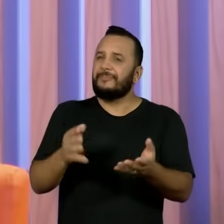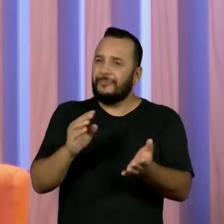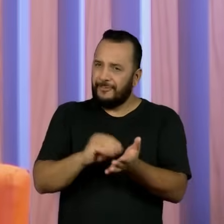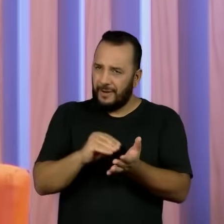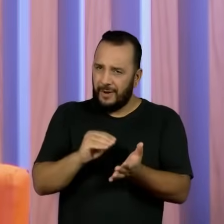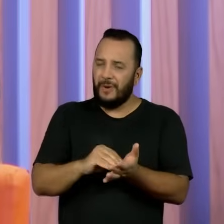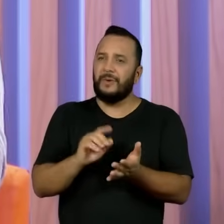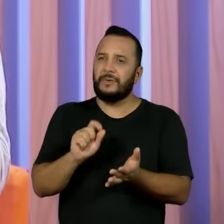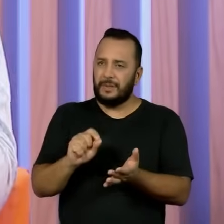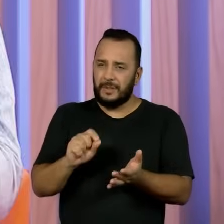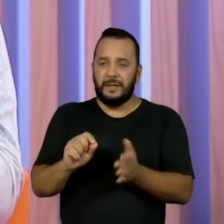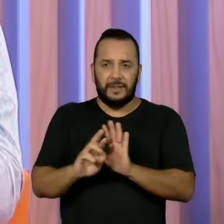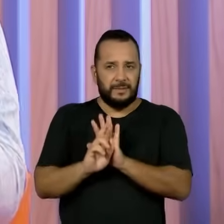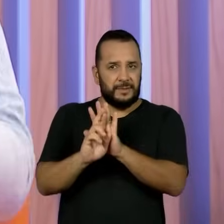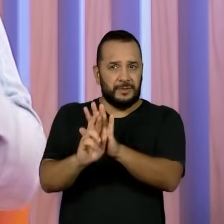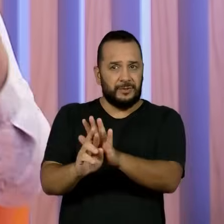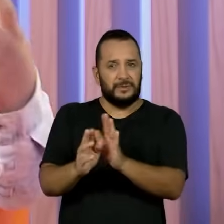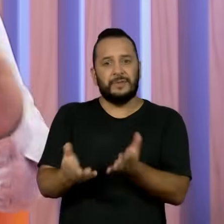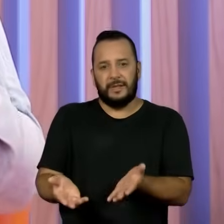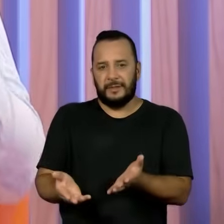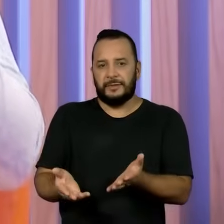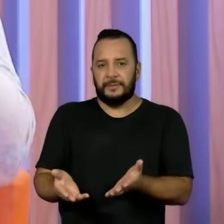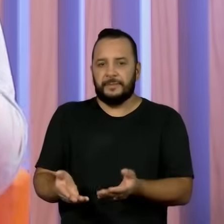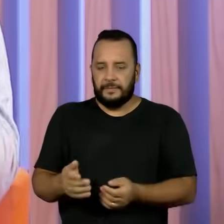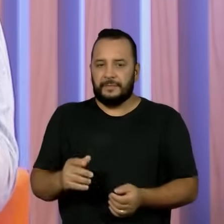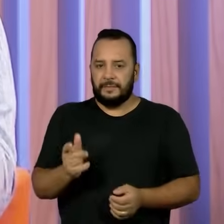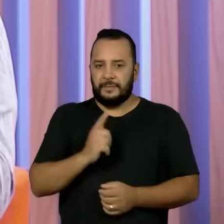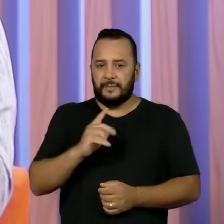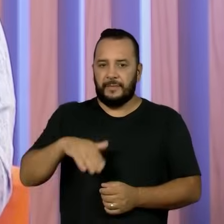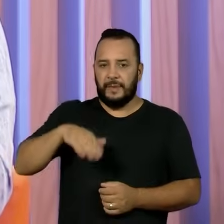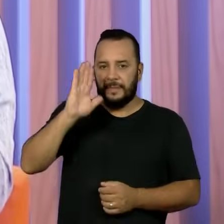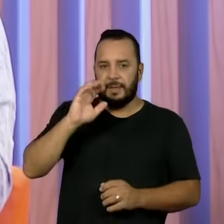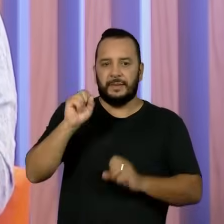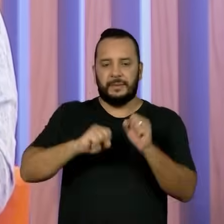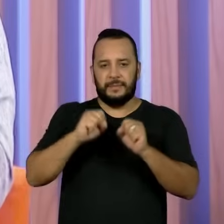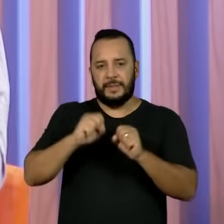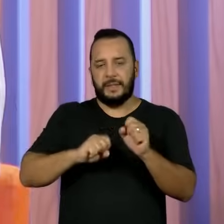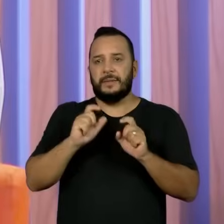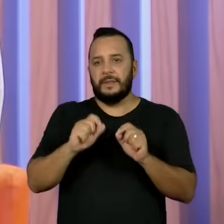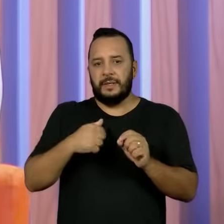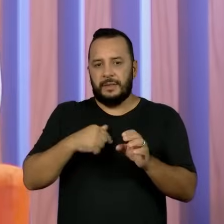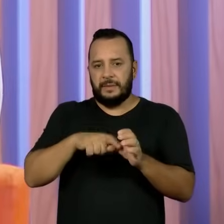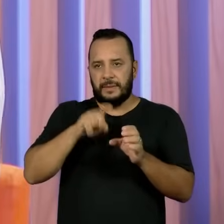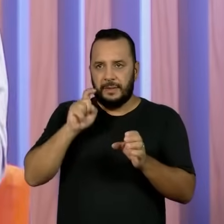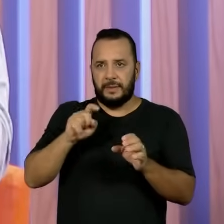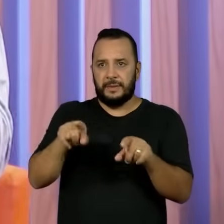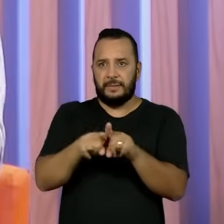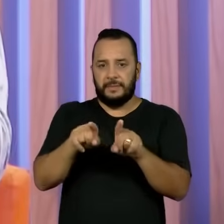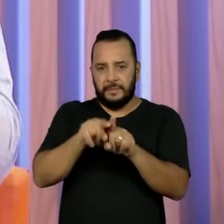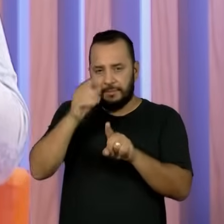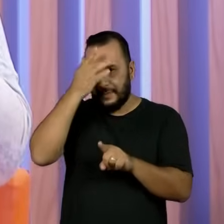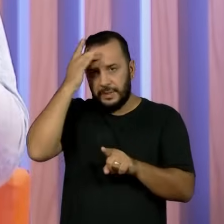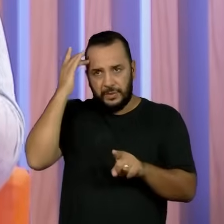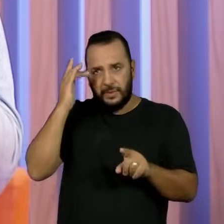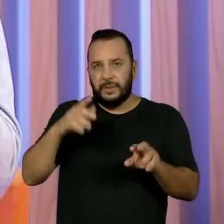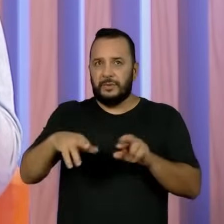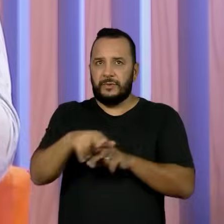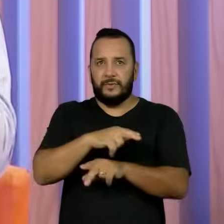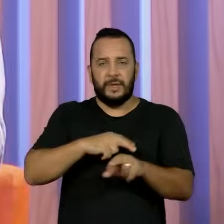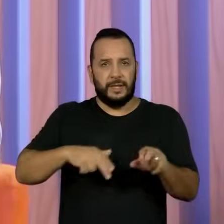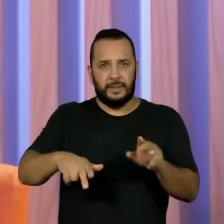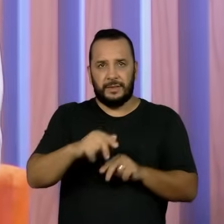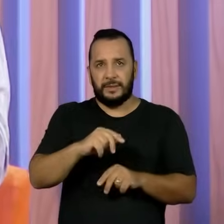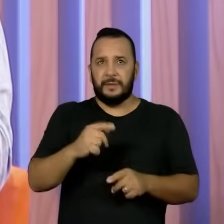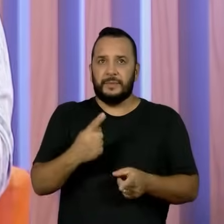as empresas. Eu acho que a gente tem, com mais empresas independentes, com mais empresas feitas por pessoas diversas, porque quando a gente fala